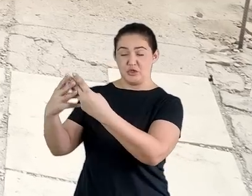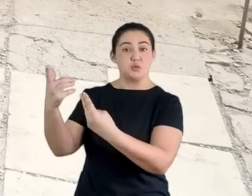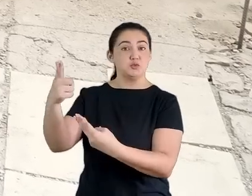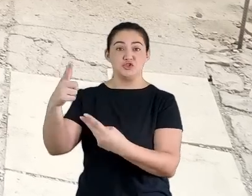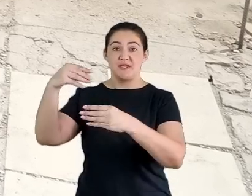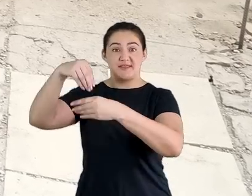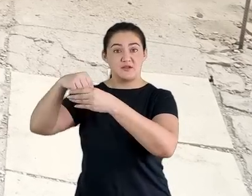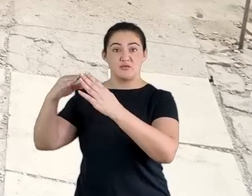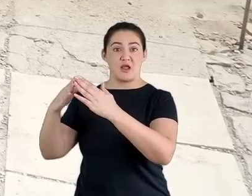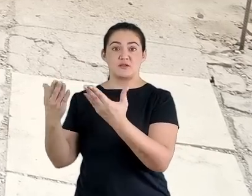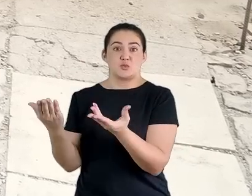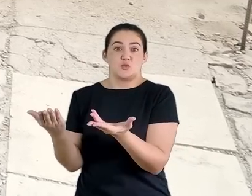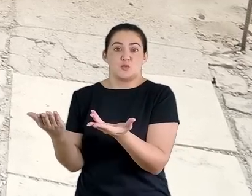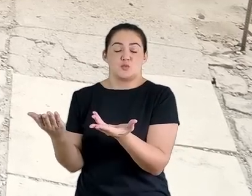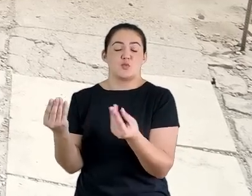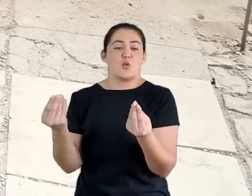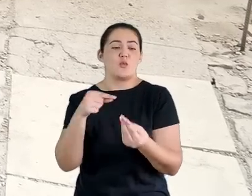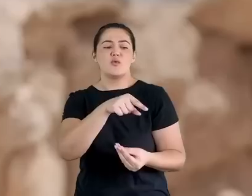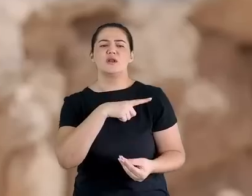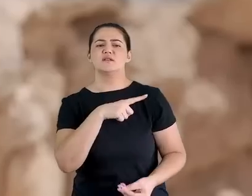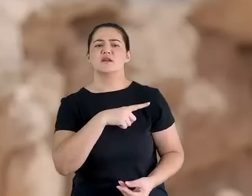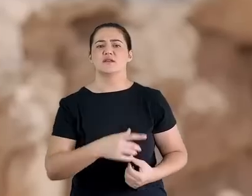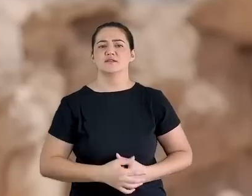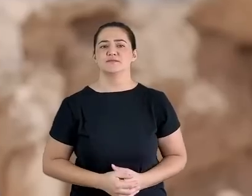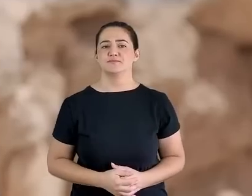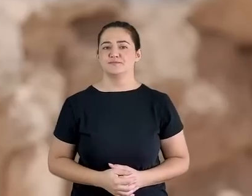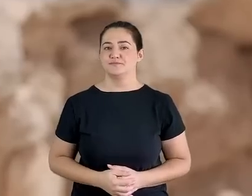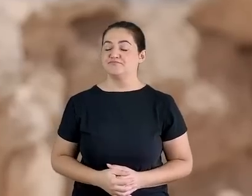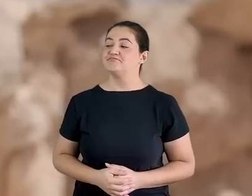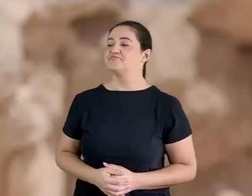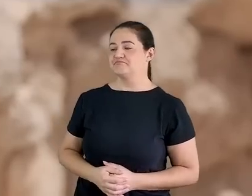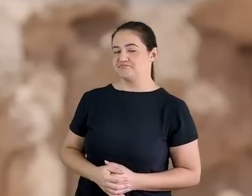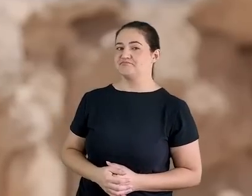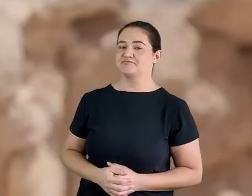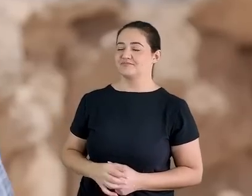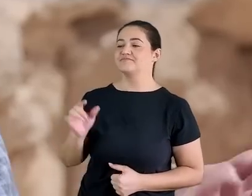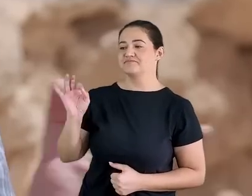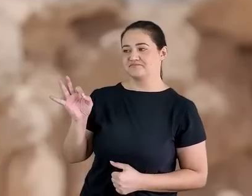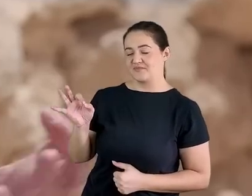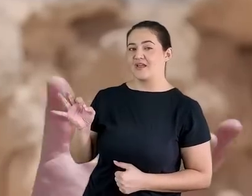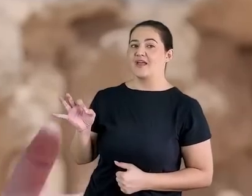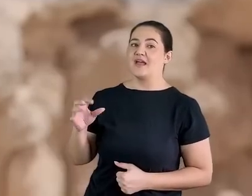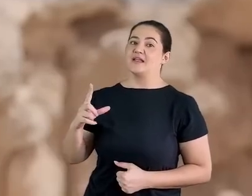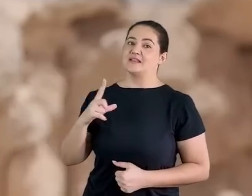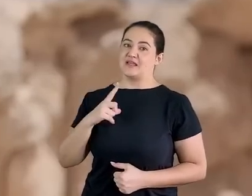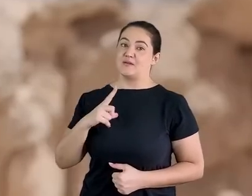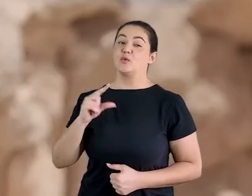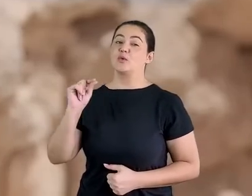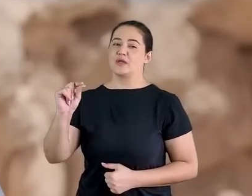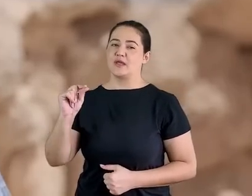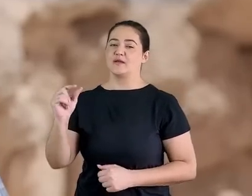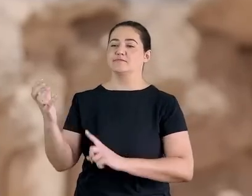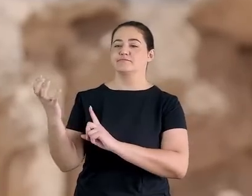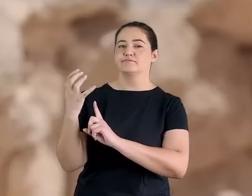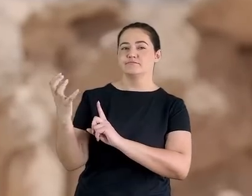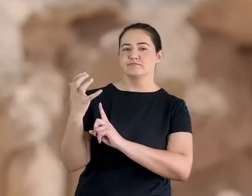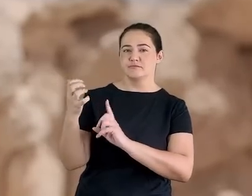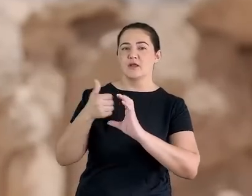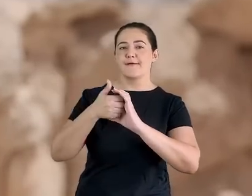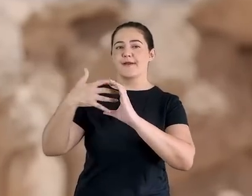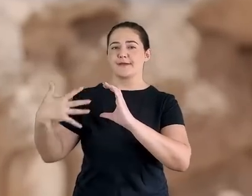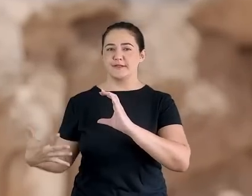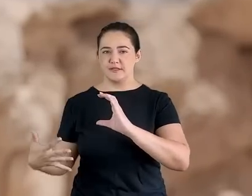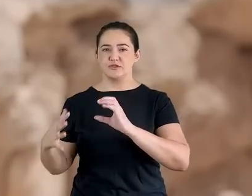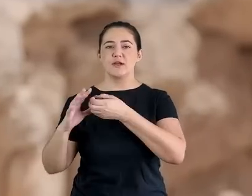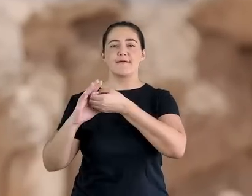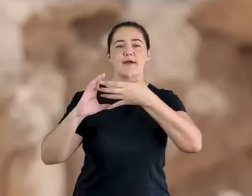romano e algo da cultura judaica. Por quê? Mais uma vez, é a mesma ideia dos dois lados que herdamos características. De um